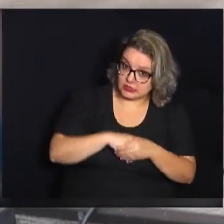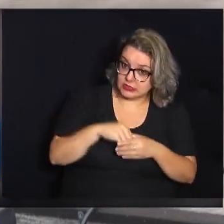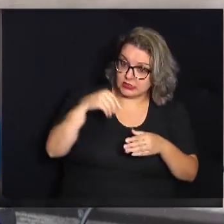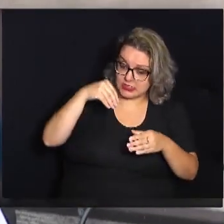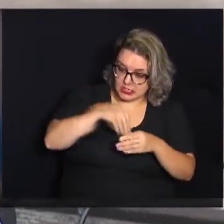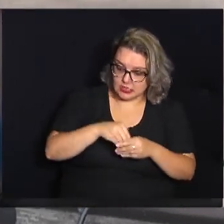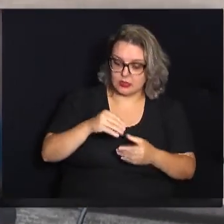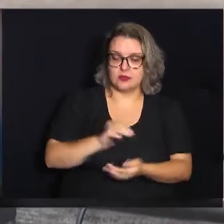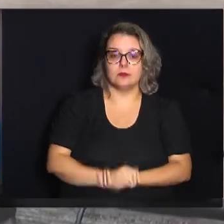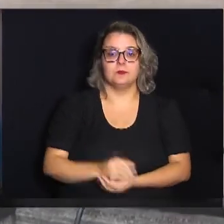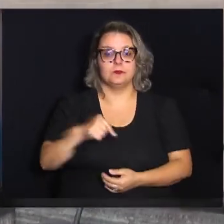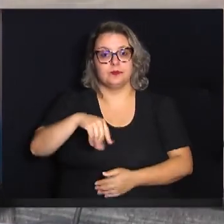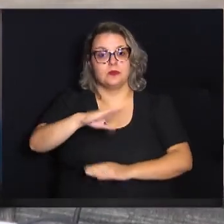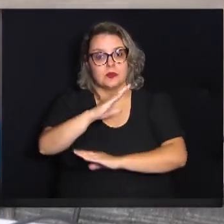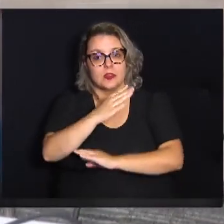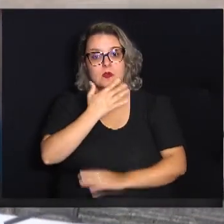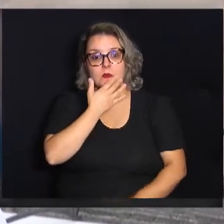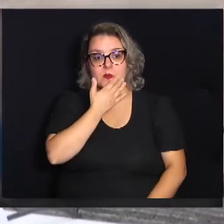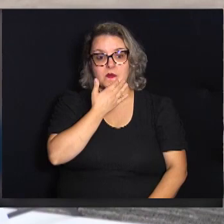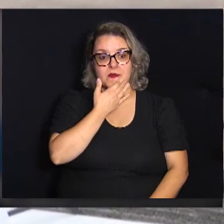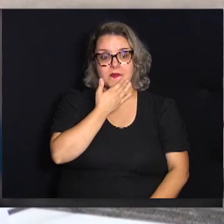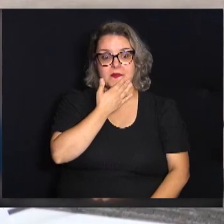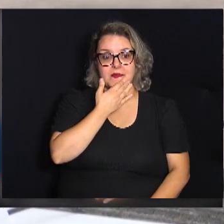área interna aqui da Câmara,